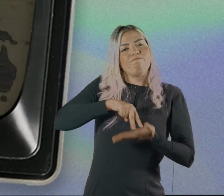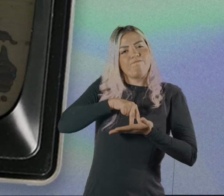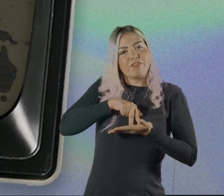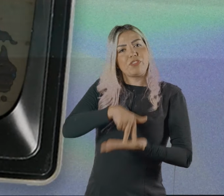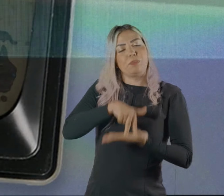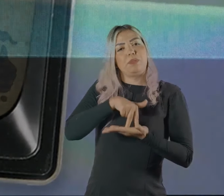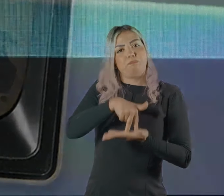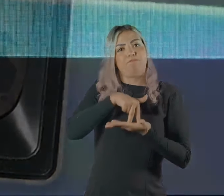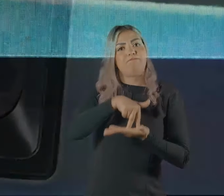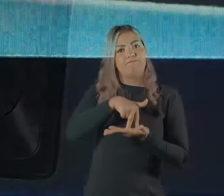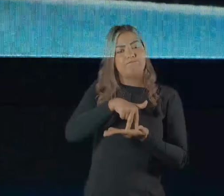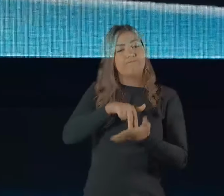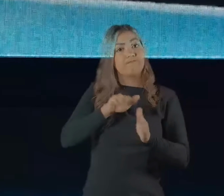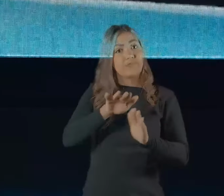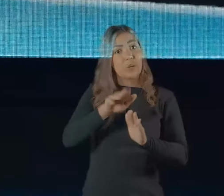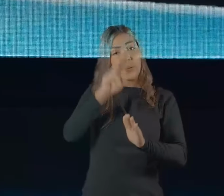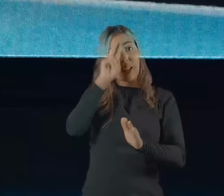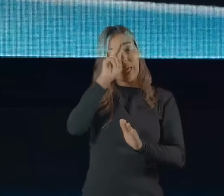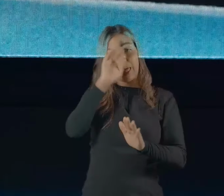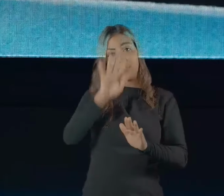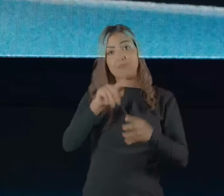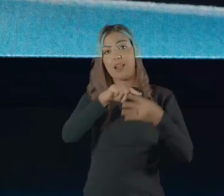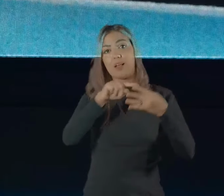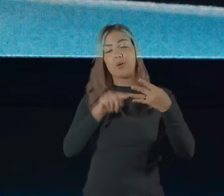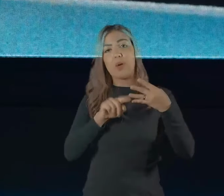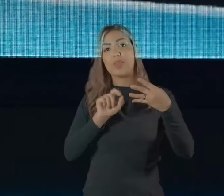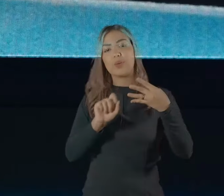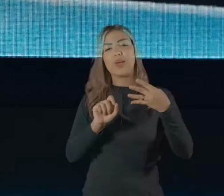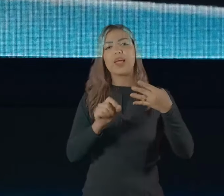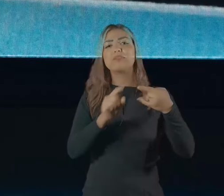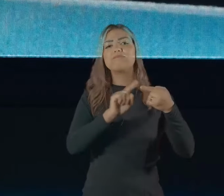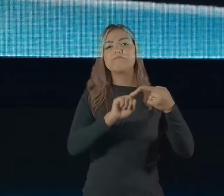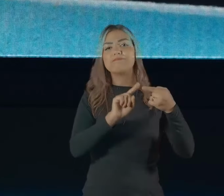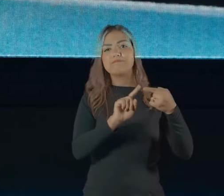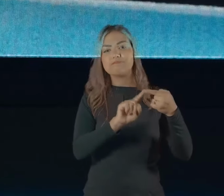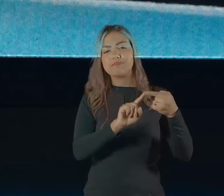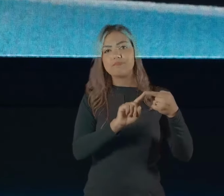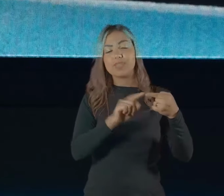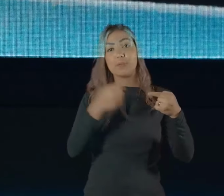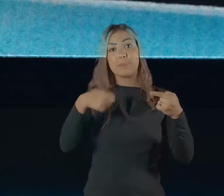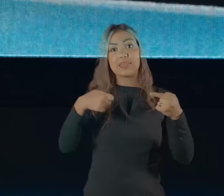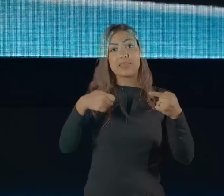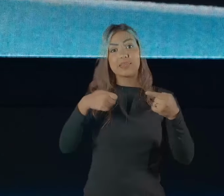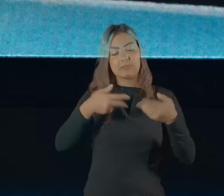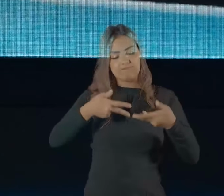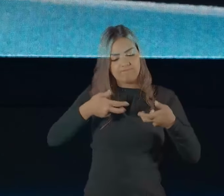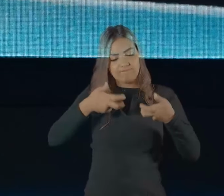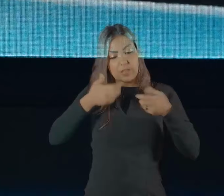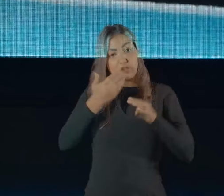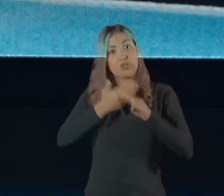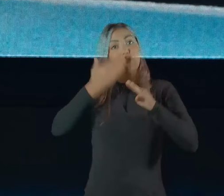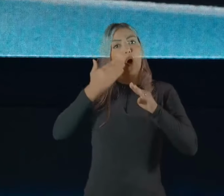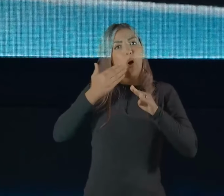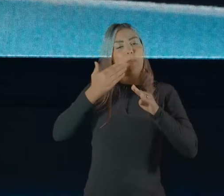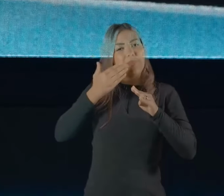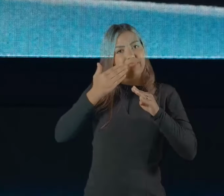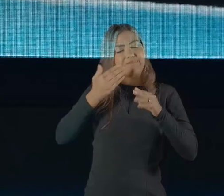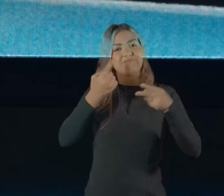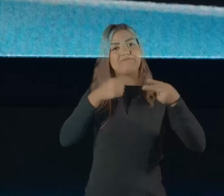quatro pontos? Digo, o seu chamado requer sua descoberta. O seu chamado